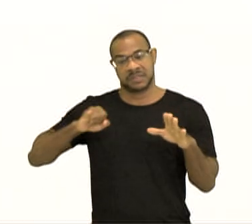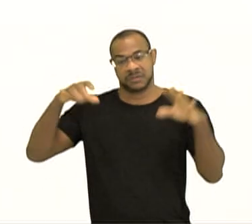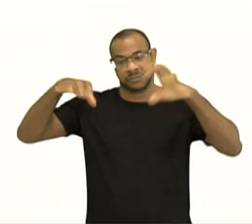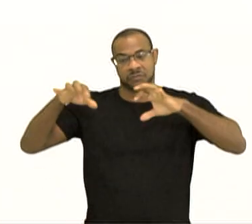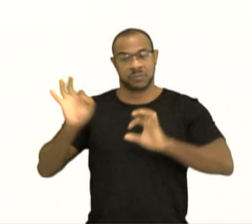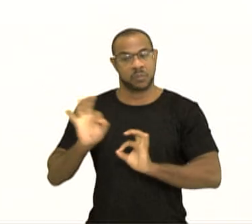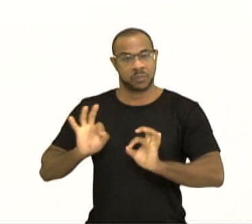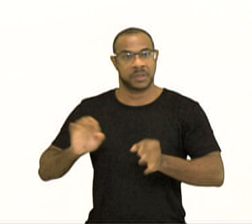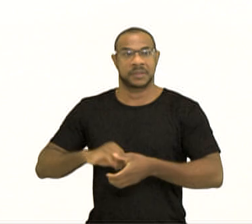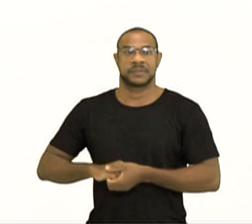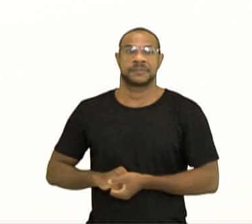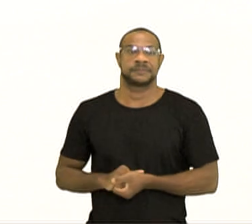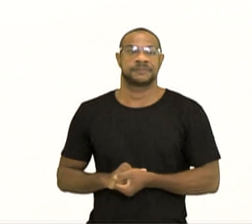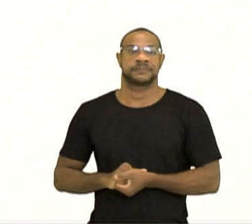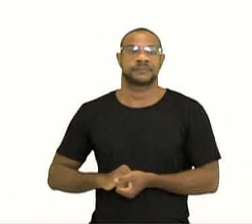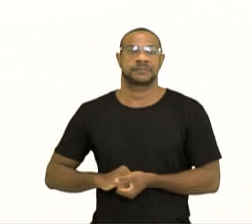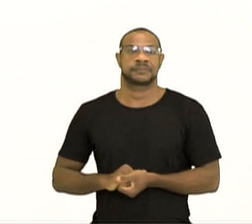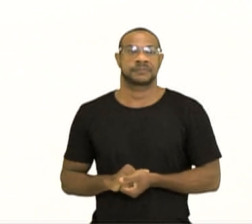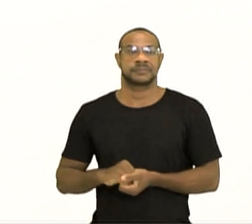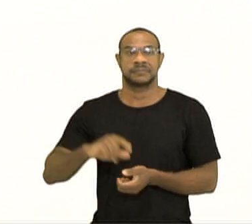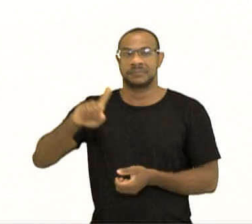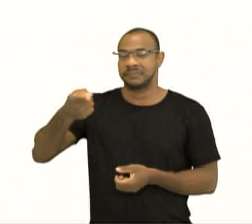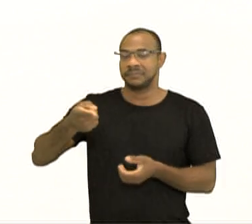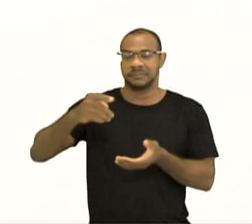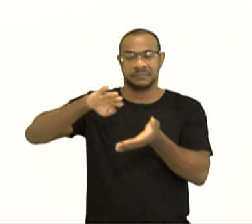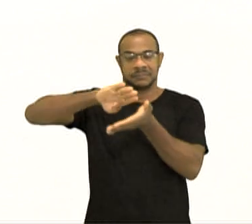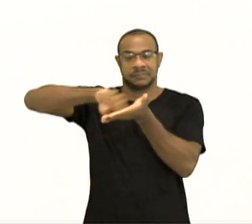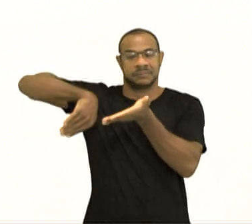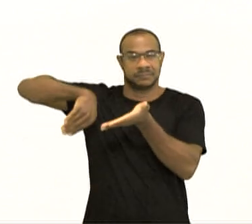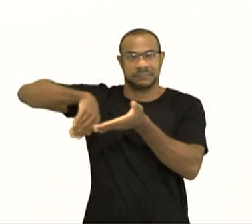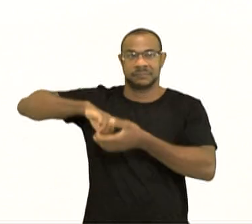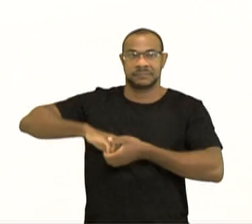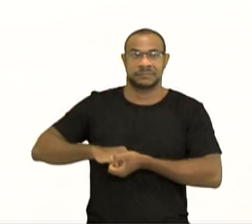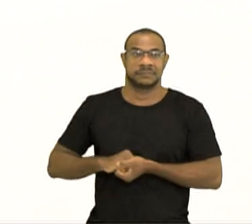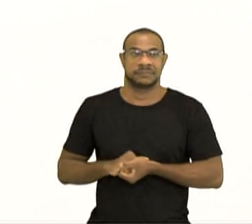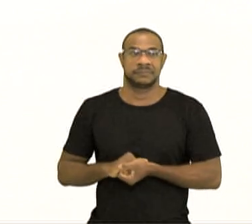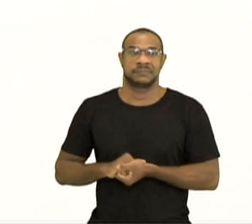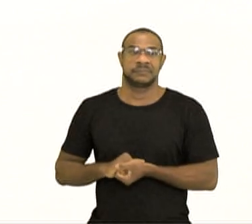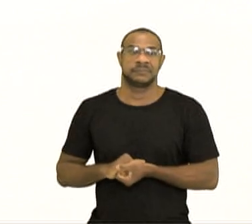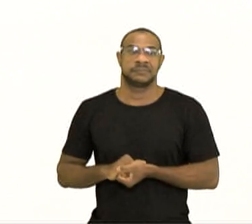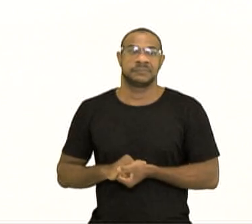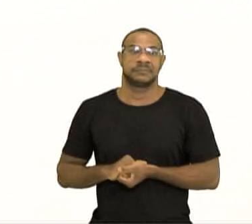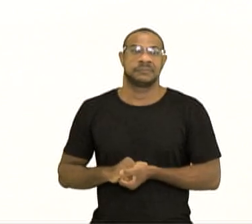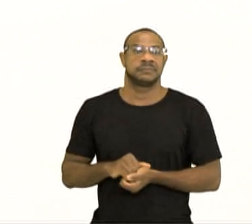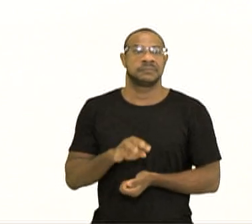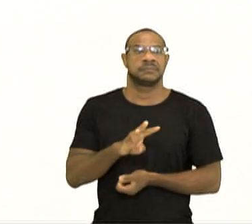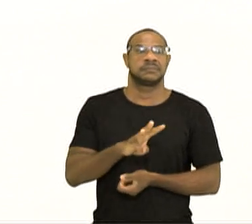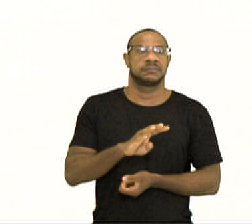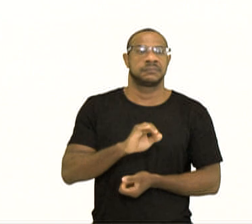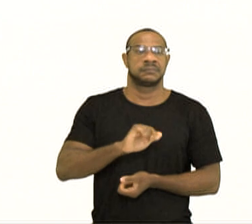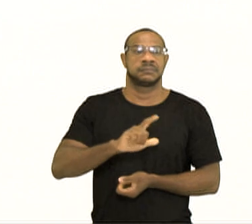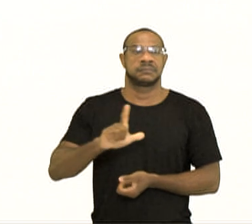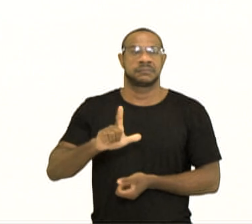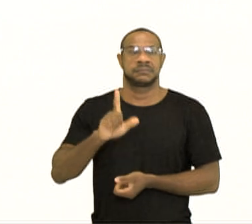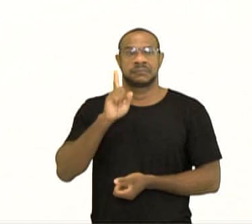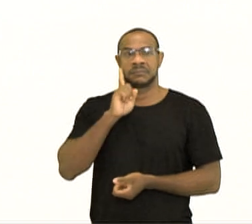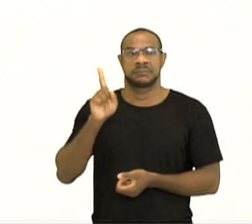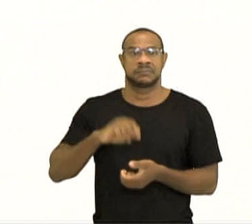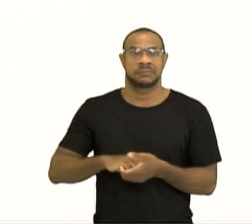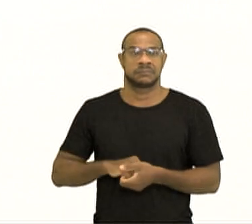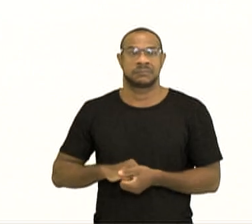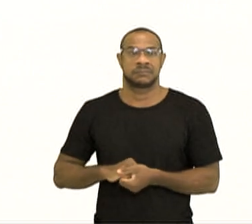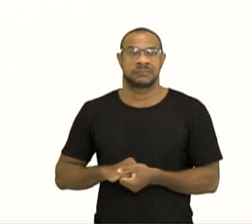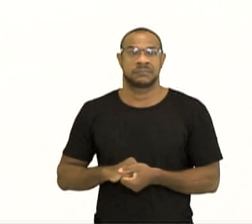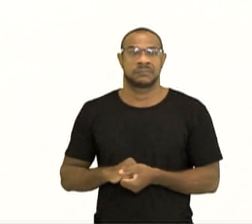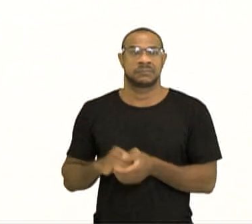que aqui eu inverti, portanto, tira a vírgula fora. Então, a primeira frase com will. Mas como é que eu sei, professor? Gente, se você reparar, a segunda